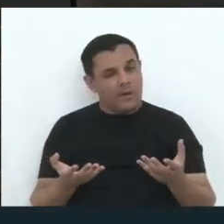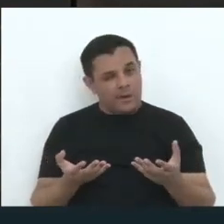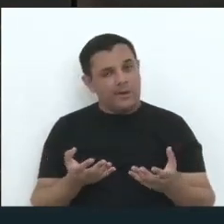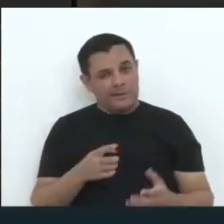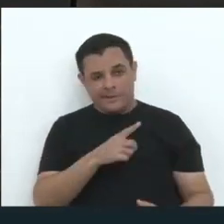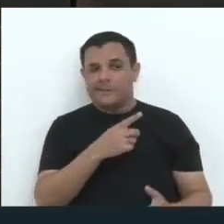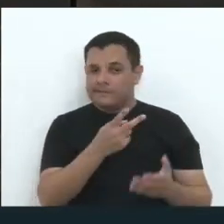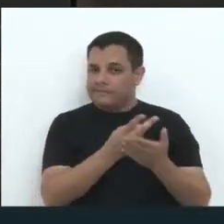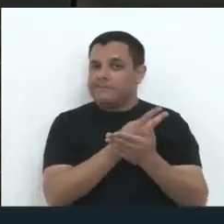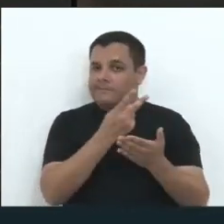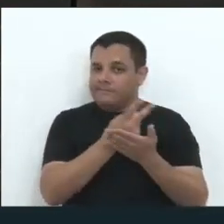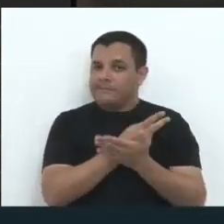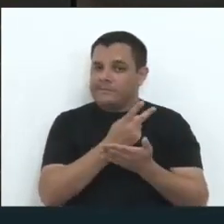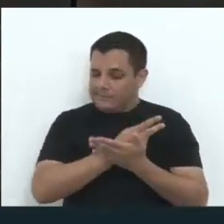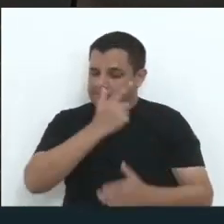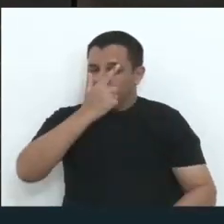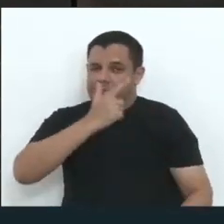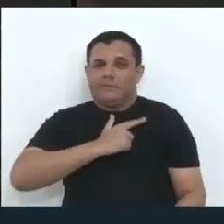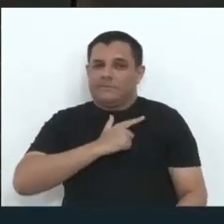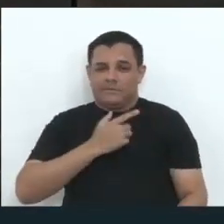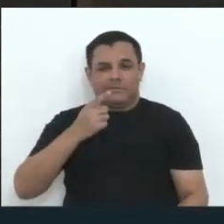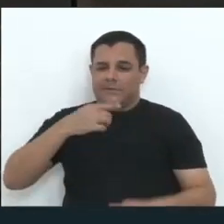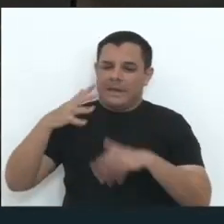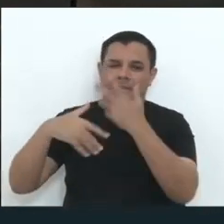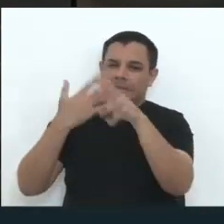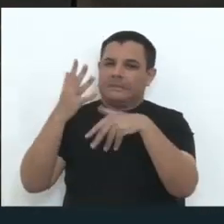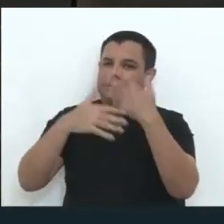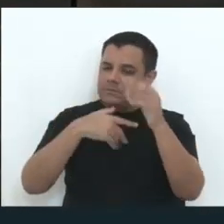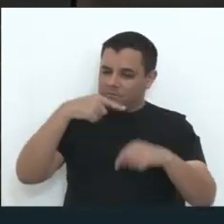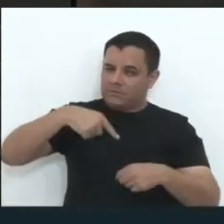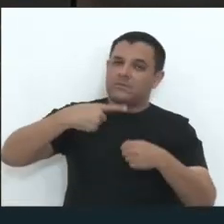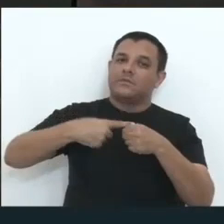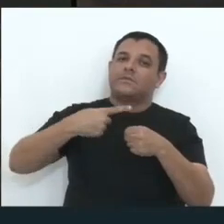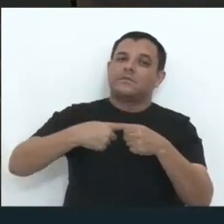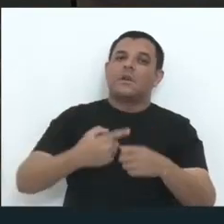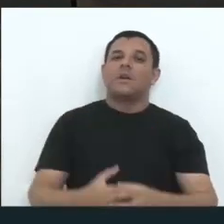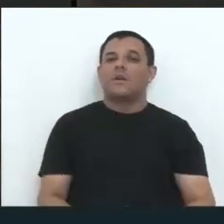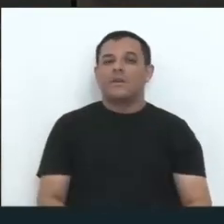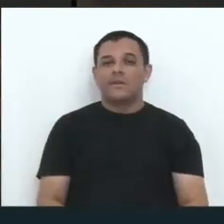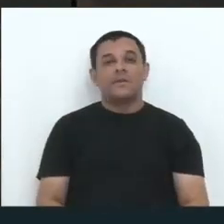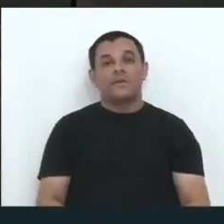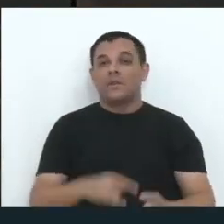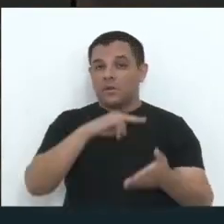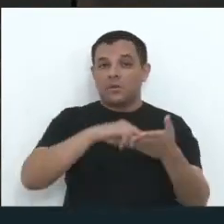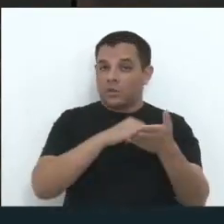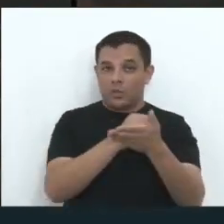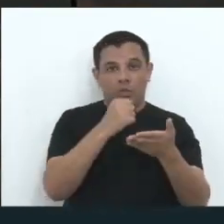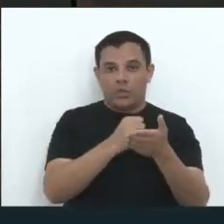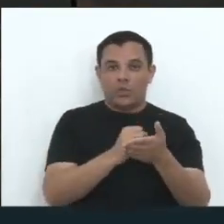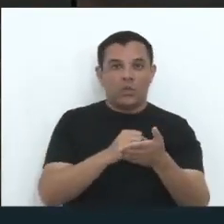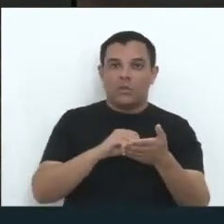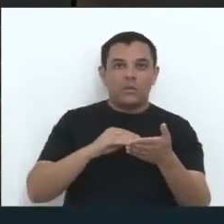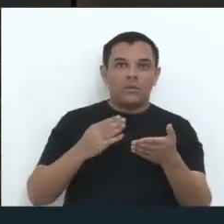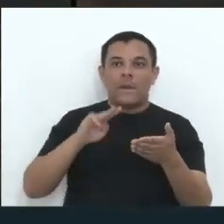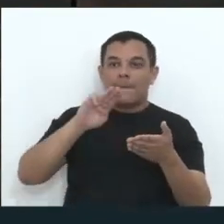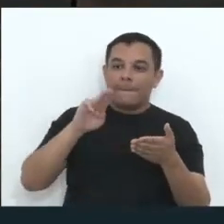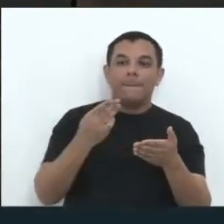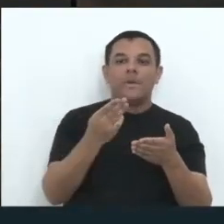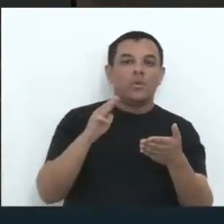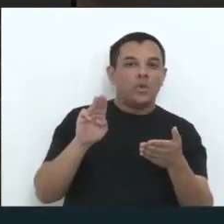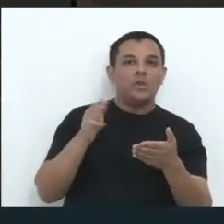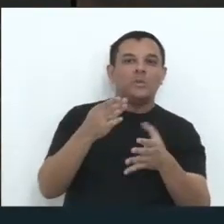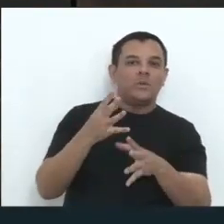a coisa tá descambada aqui na cidade, né? Então são contratos multimilionários, é milhões mais milhões,